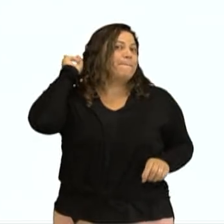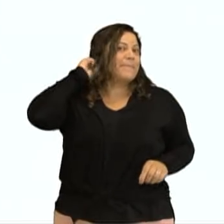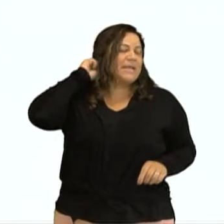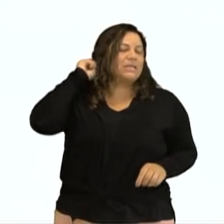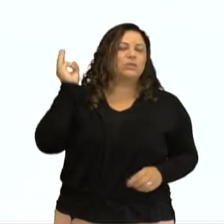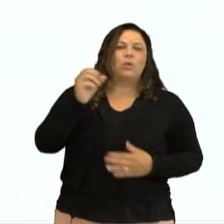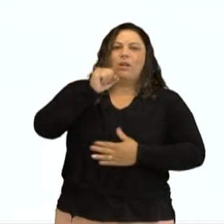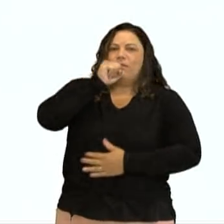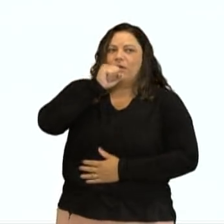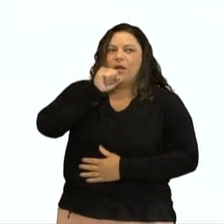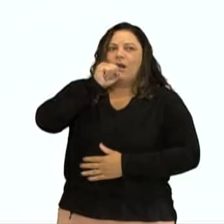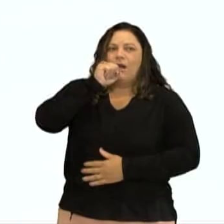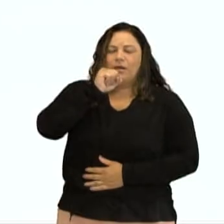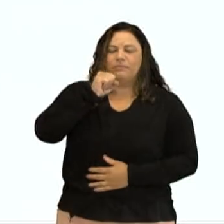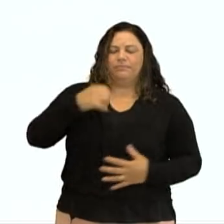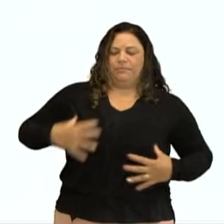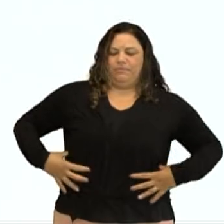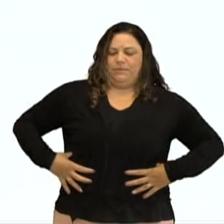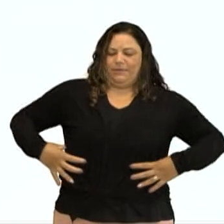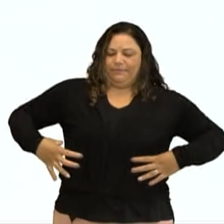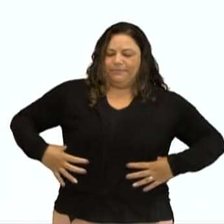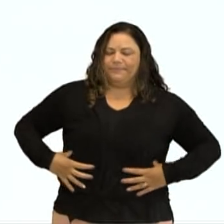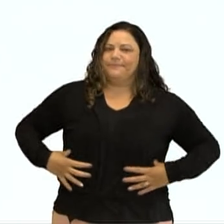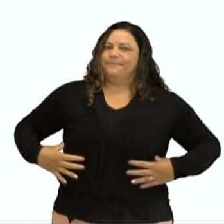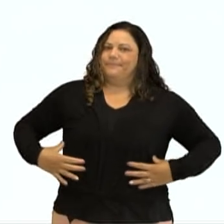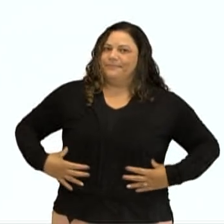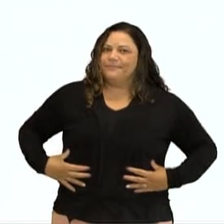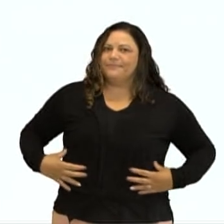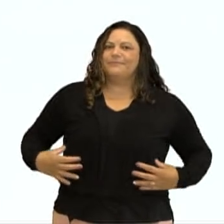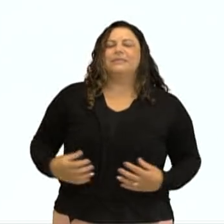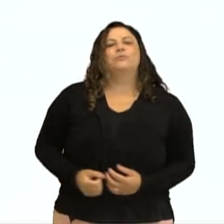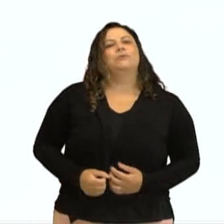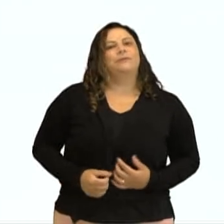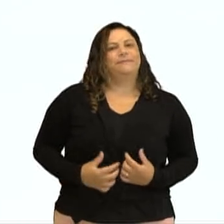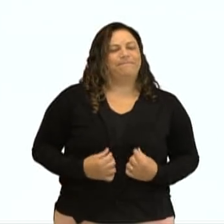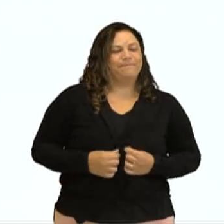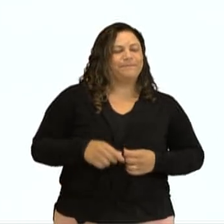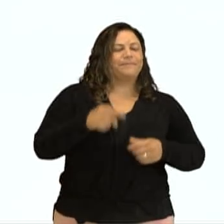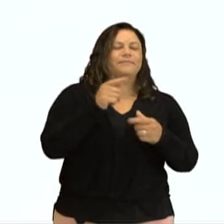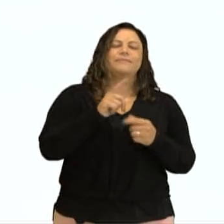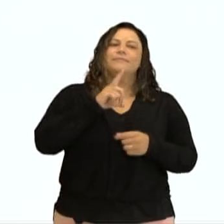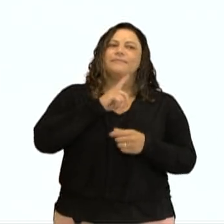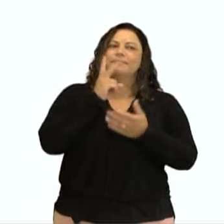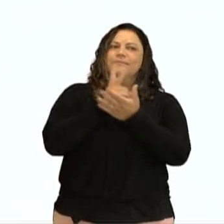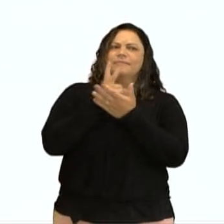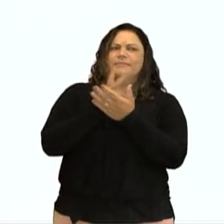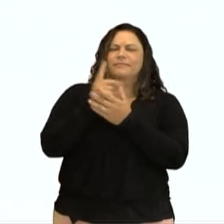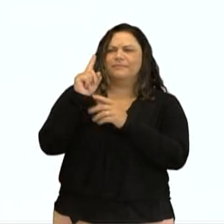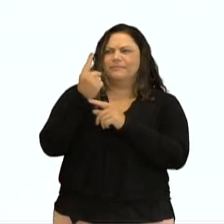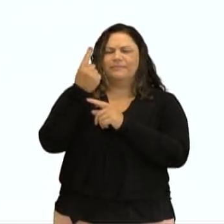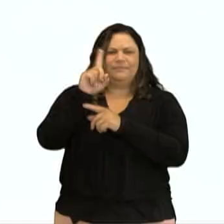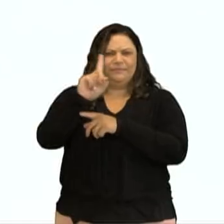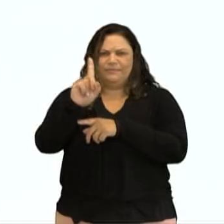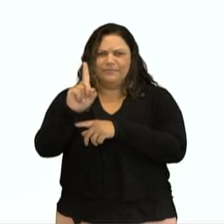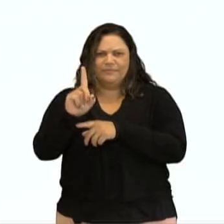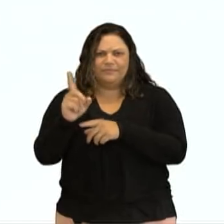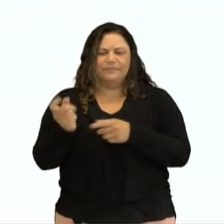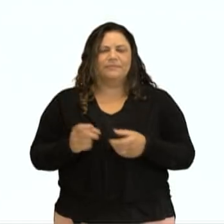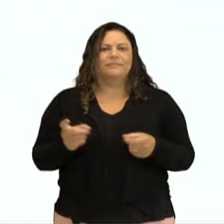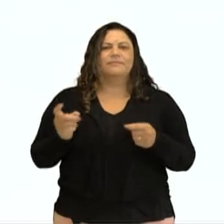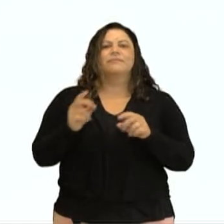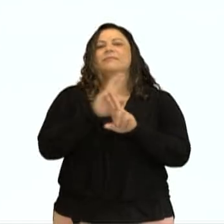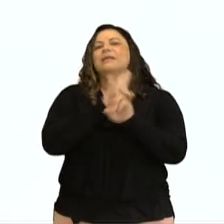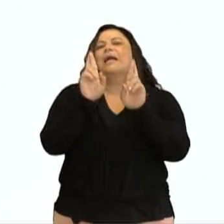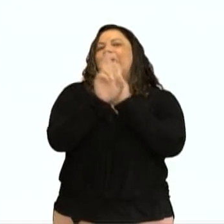meningite, tuberculose e pneumonia. As outras sempre tem uma que não está relacionada. Por exemplo, na